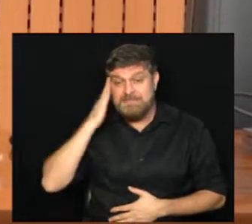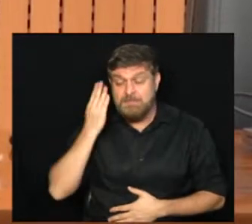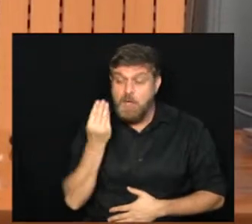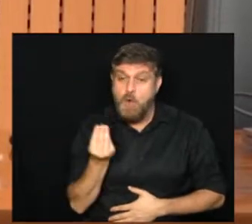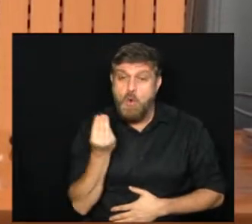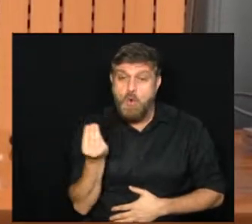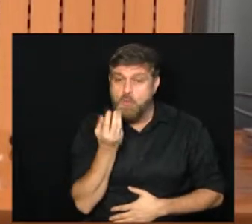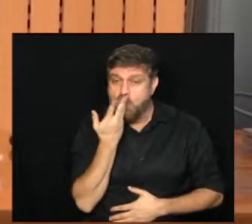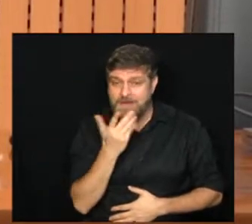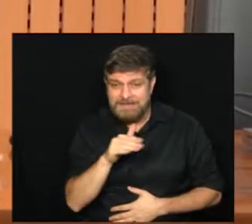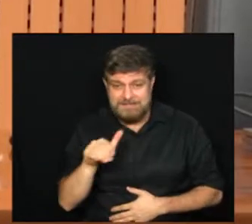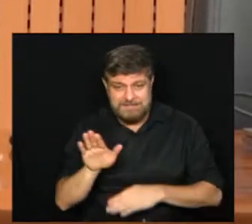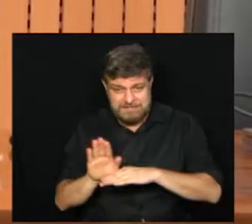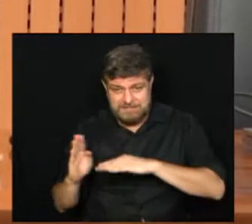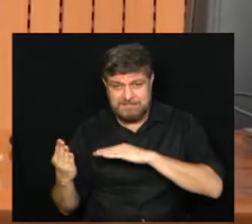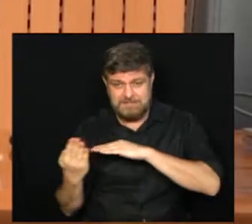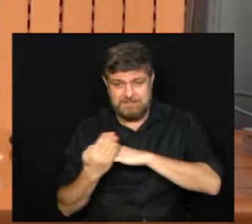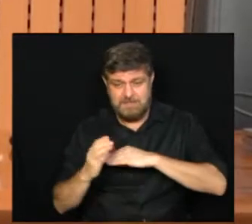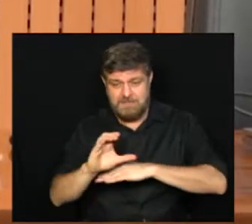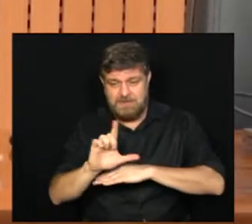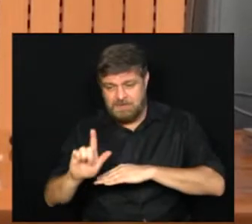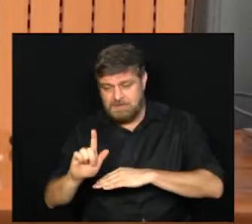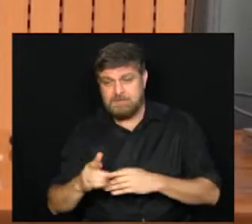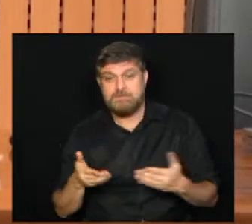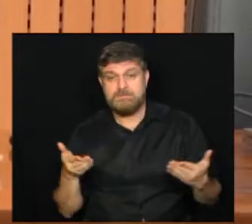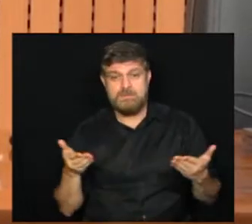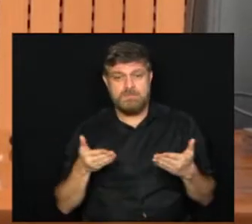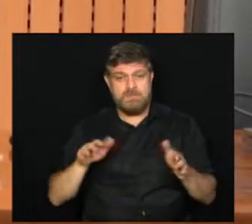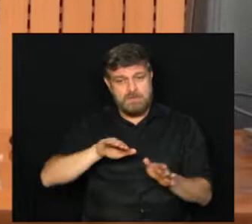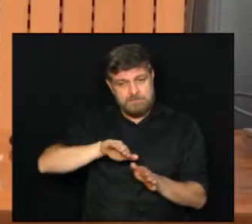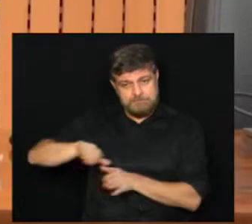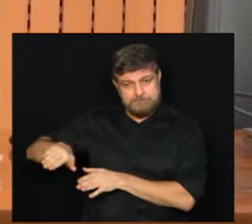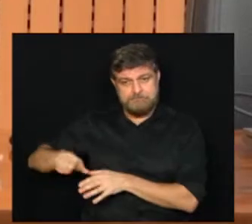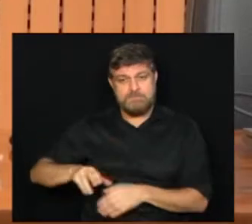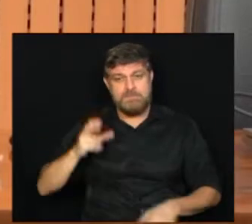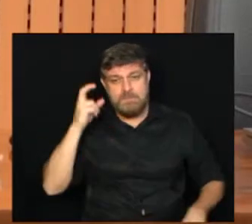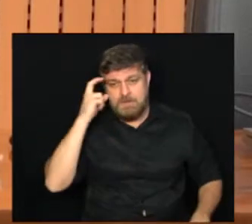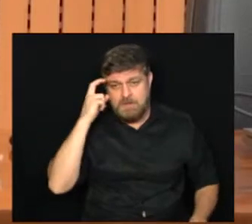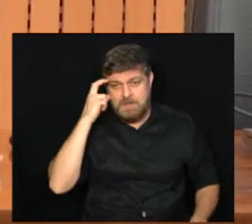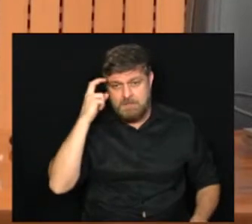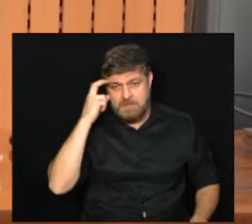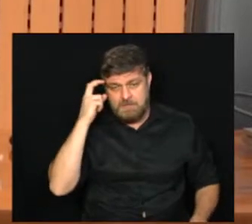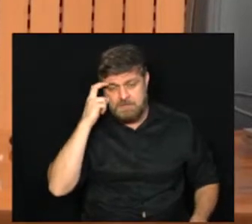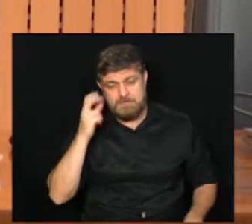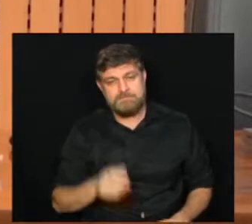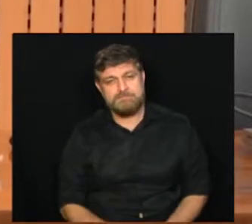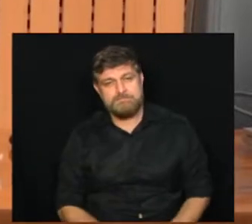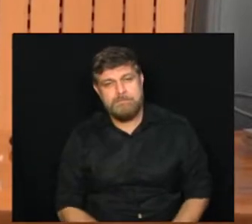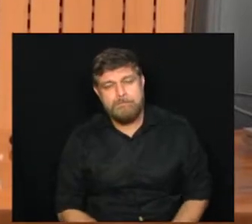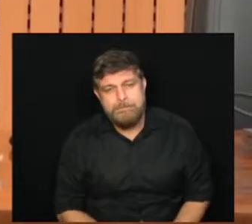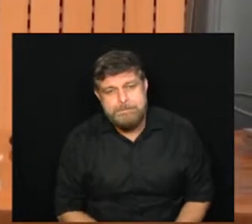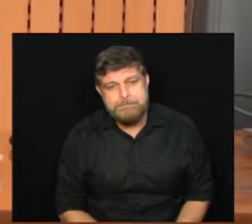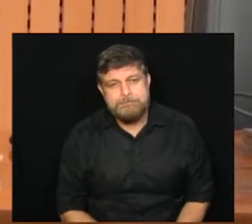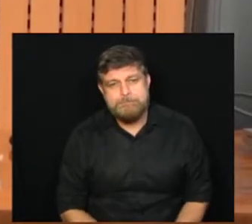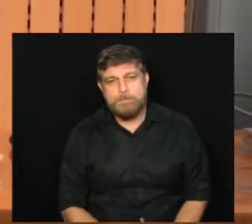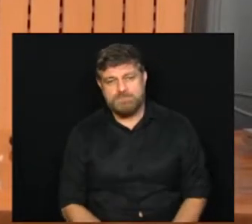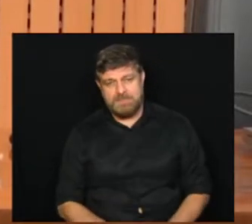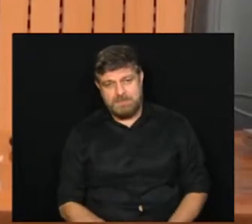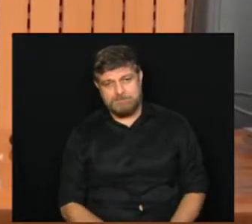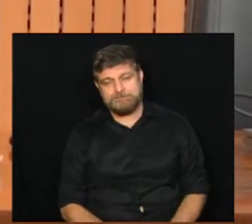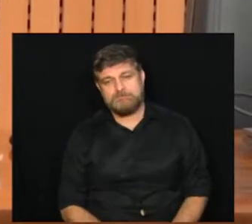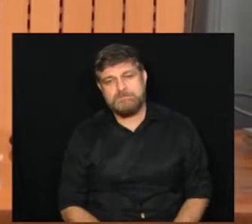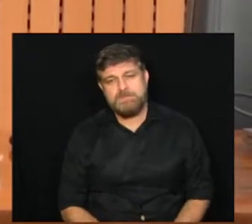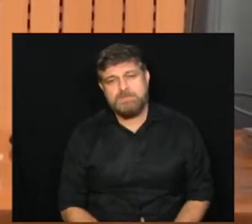passar a palavra ao vereador Carlinhos Camelô para a sua saudação inicial e também a manifestação a respeito da deliberação e do